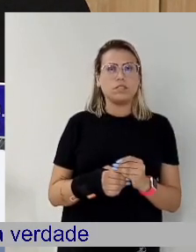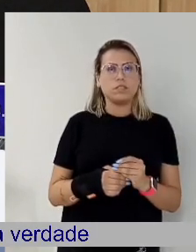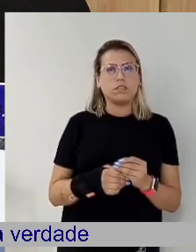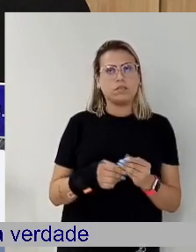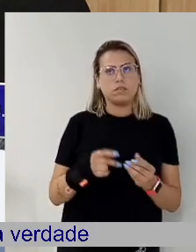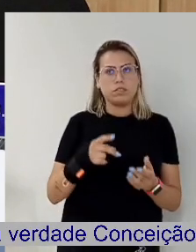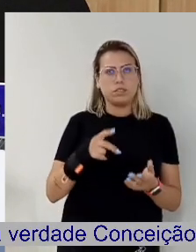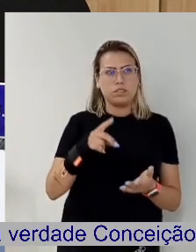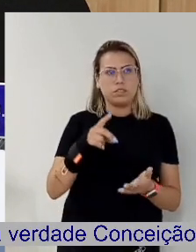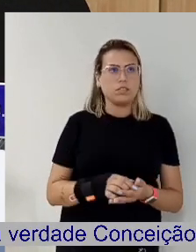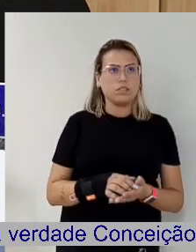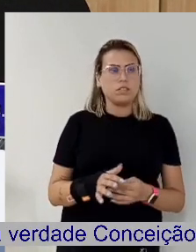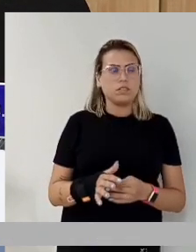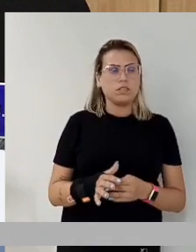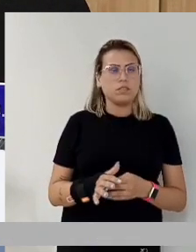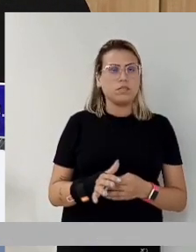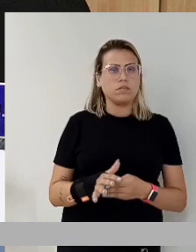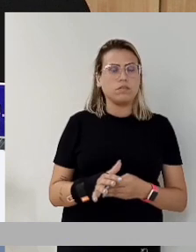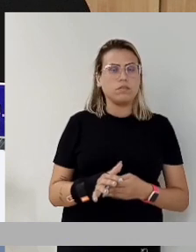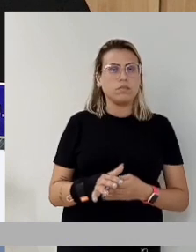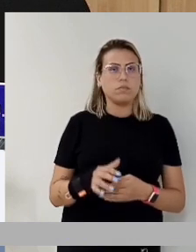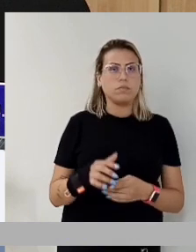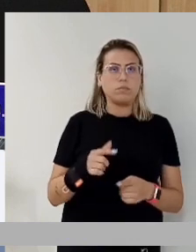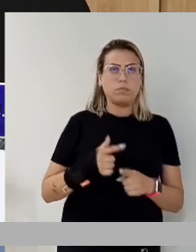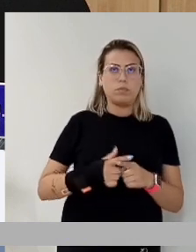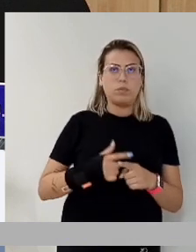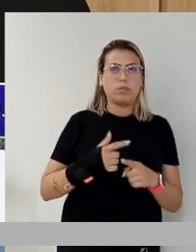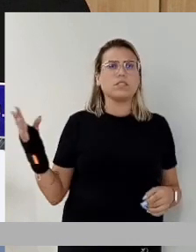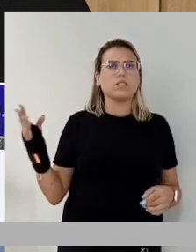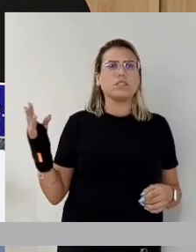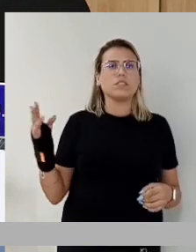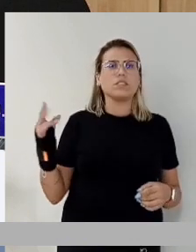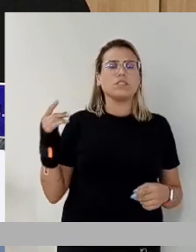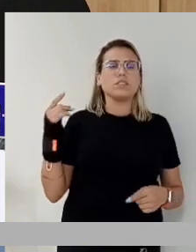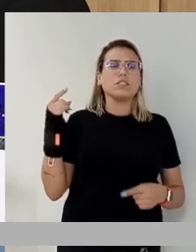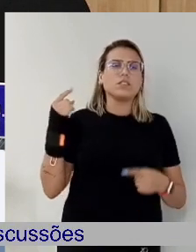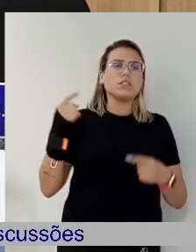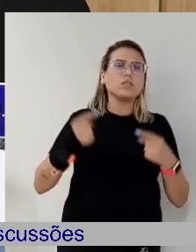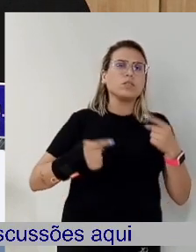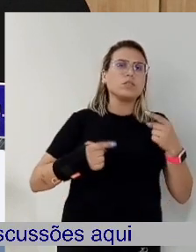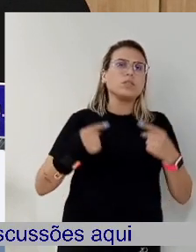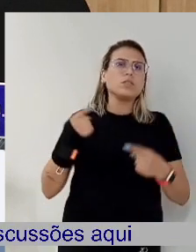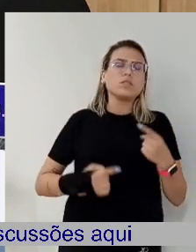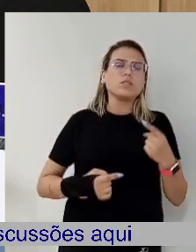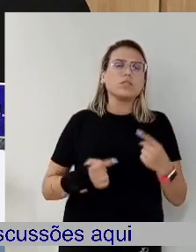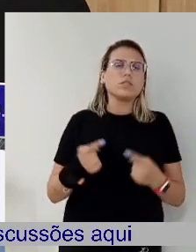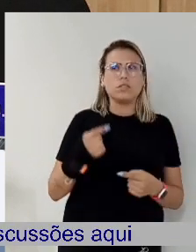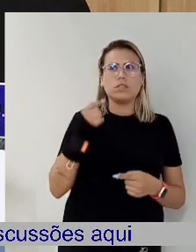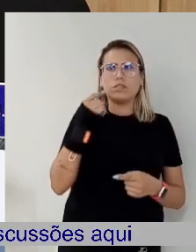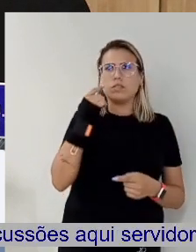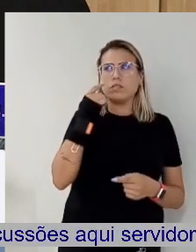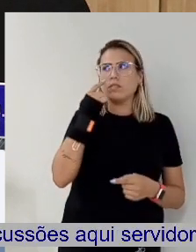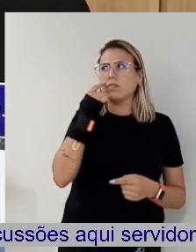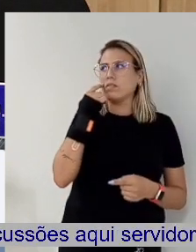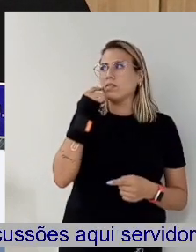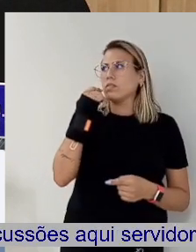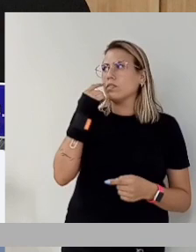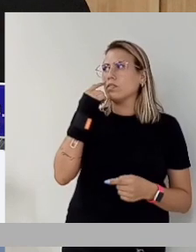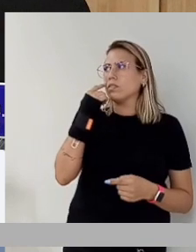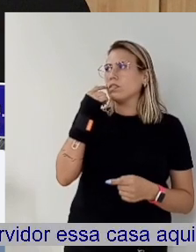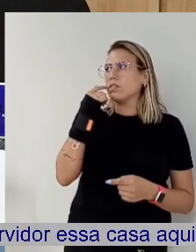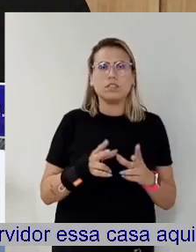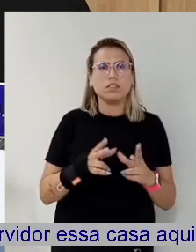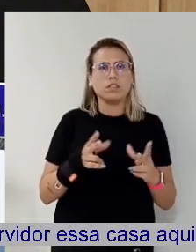Conceição porque tivesses tiveram aqui diversas discussões aqui servidor essa casa